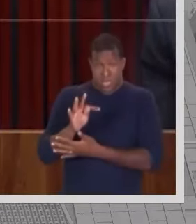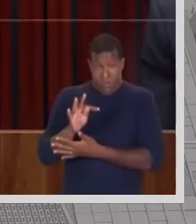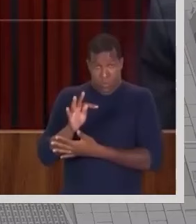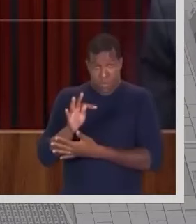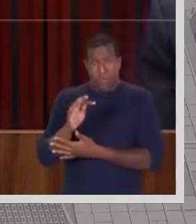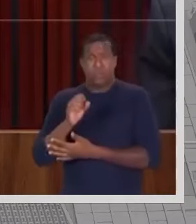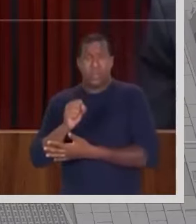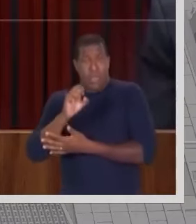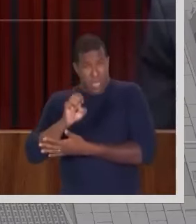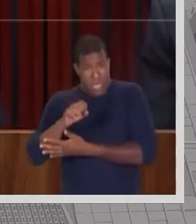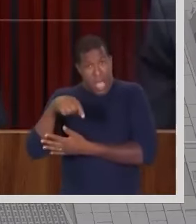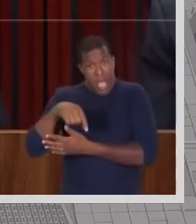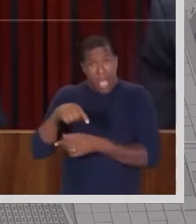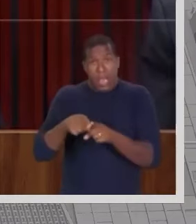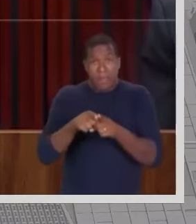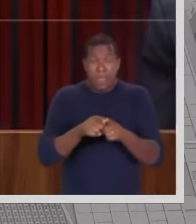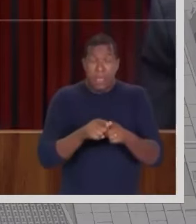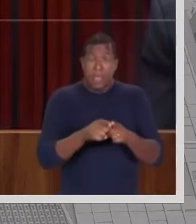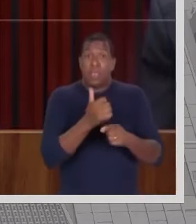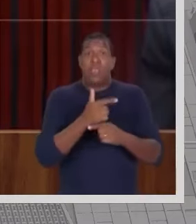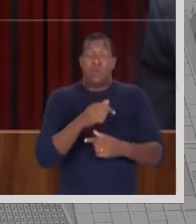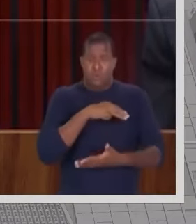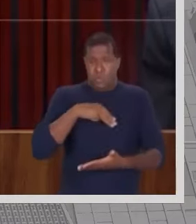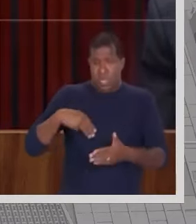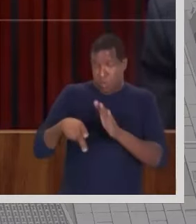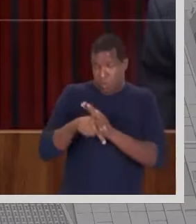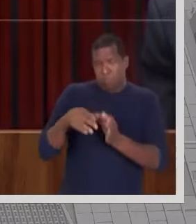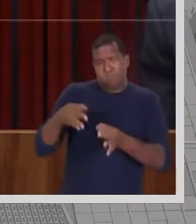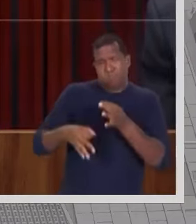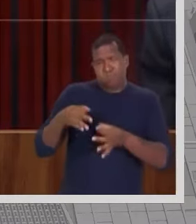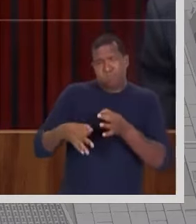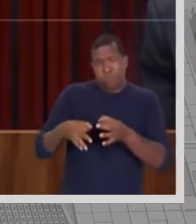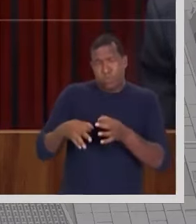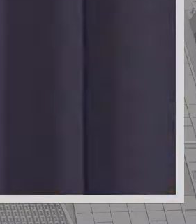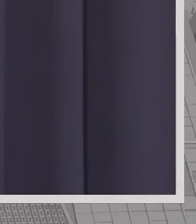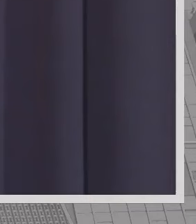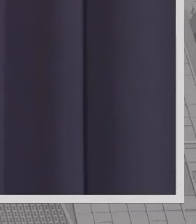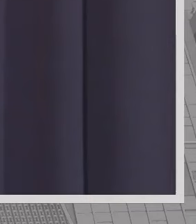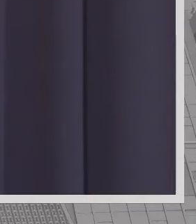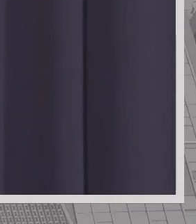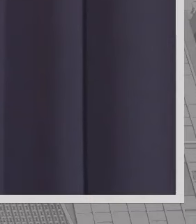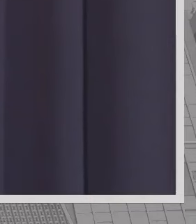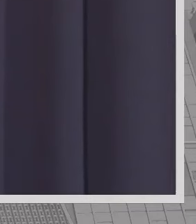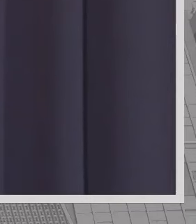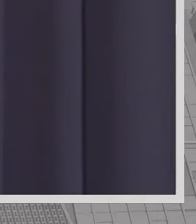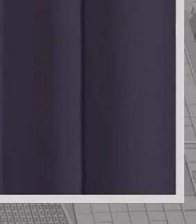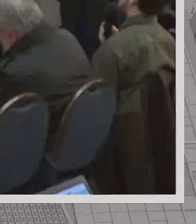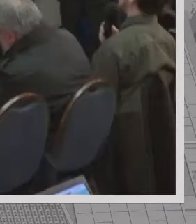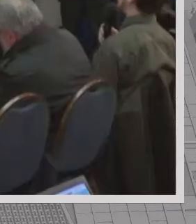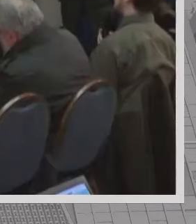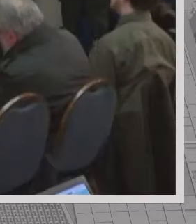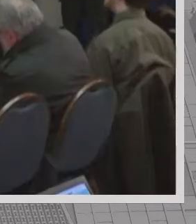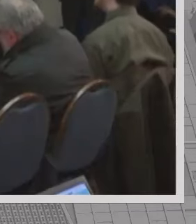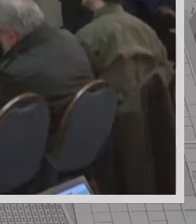qualquer sociedade democrática. E aí, Pacheco? Mano, como você bem disse, o ministro Alexandre de Moraes,